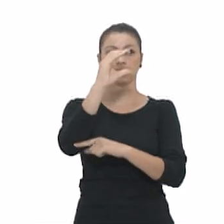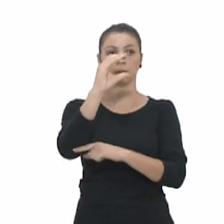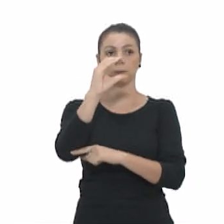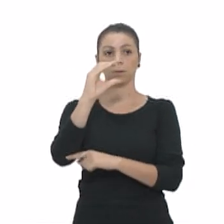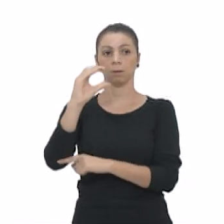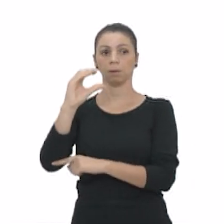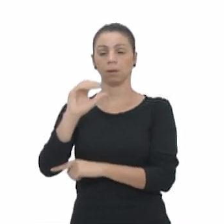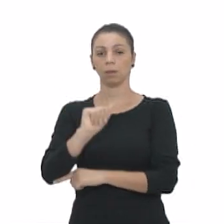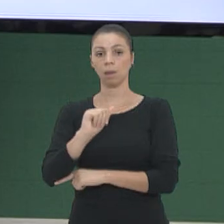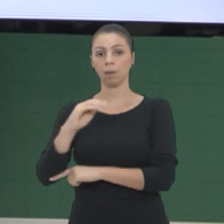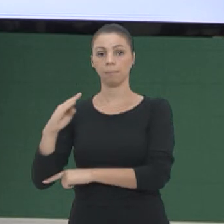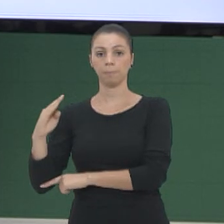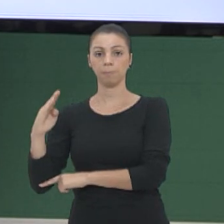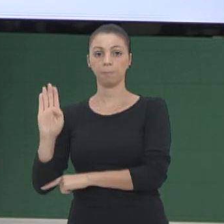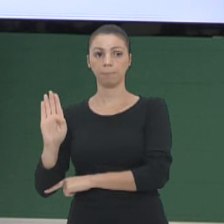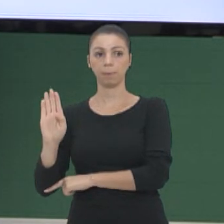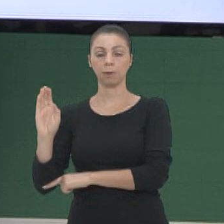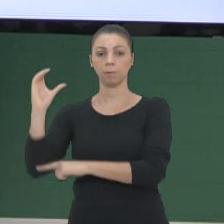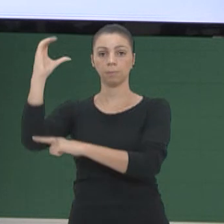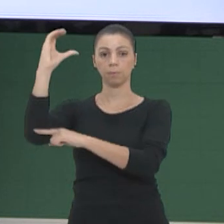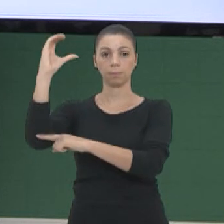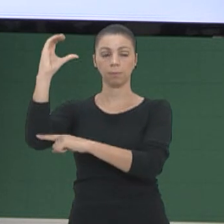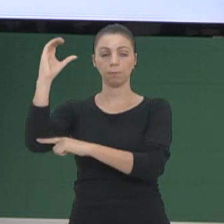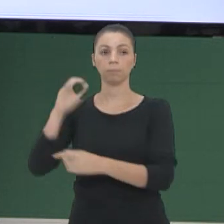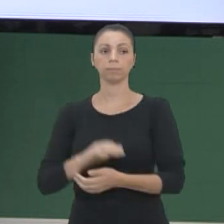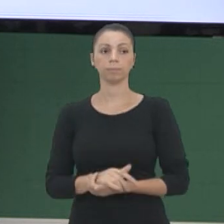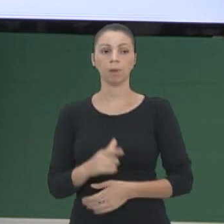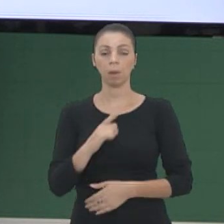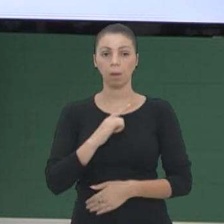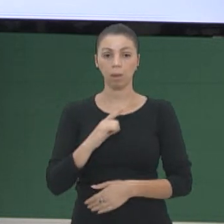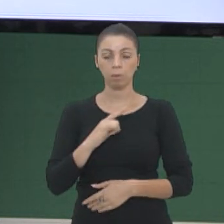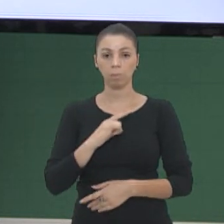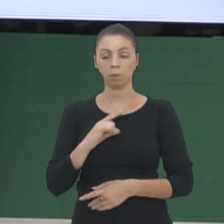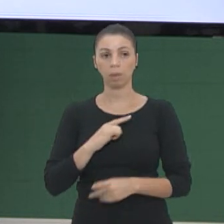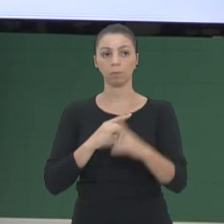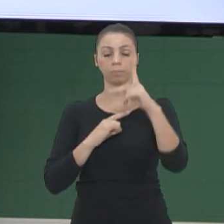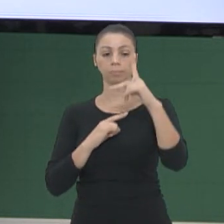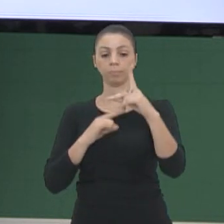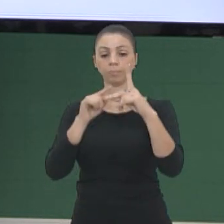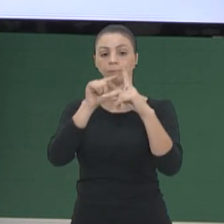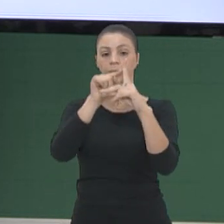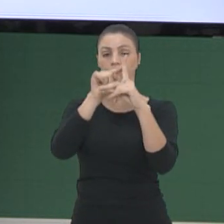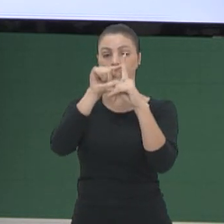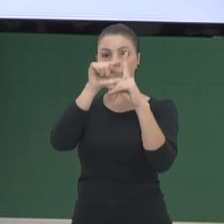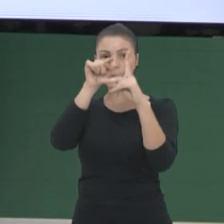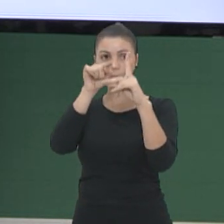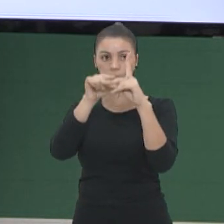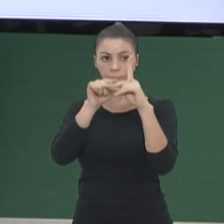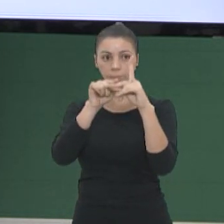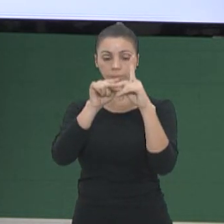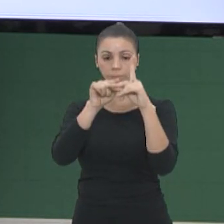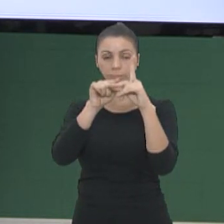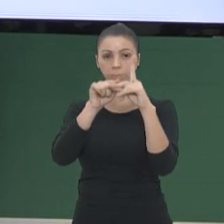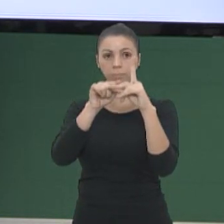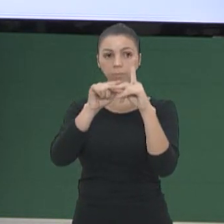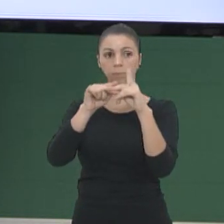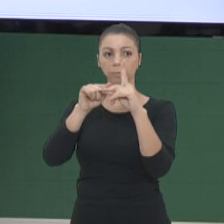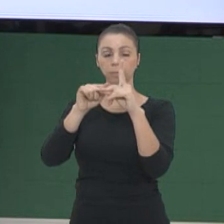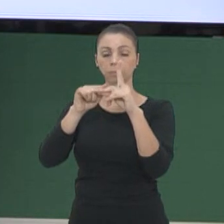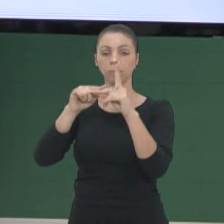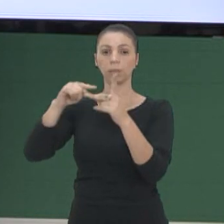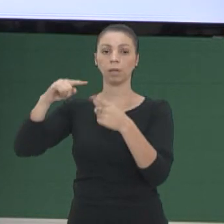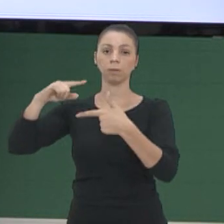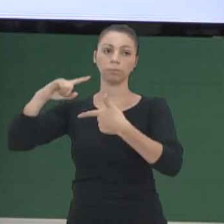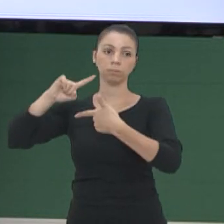Então, o que eu tenho? Eu tenho um ângulo com um triângulo retângulo, com o triângulo obtusângulo e